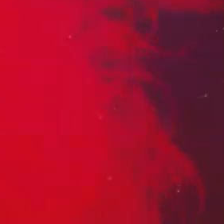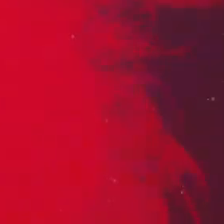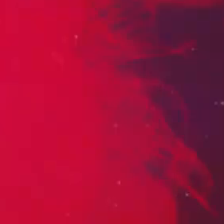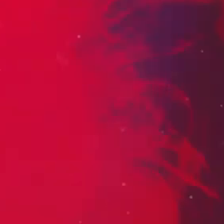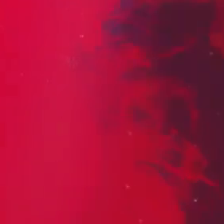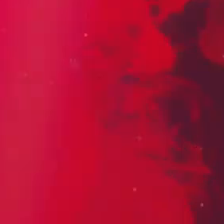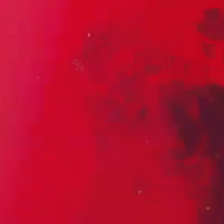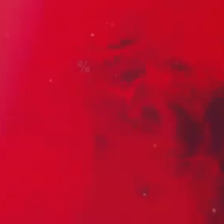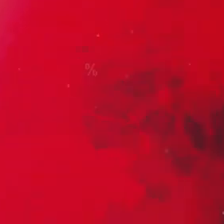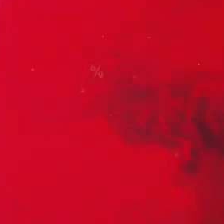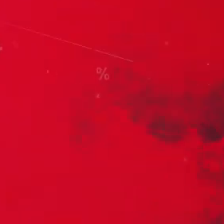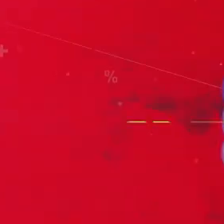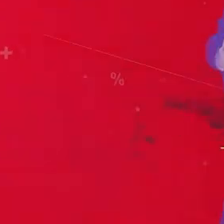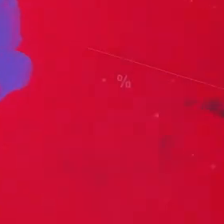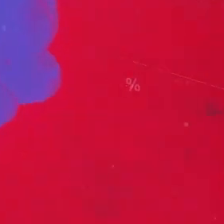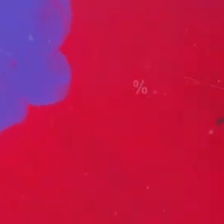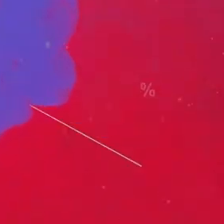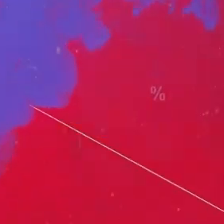Música